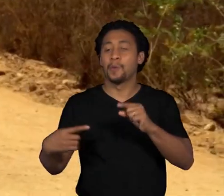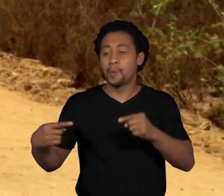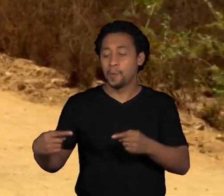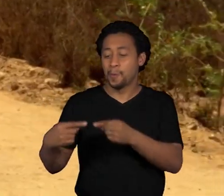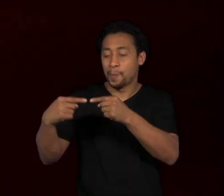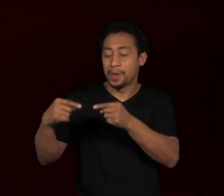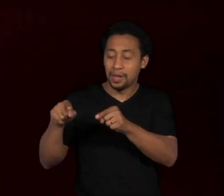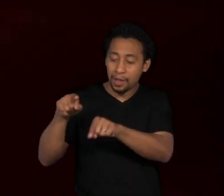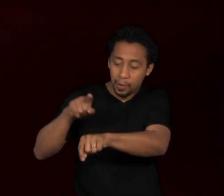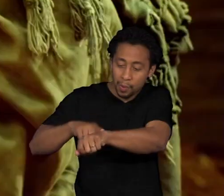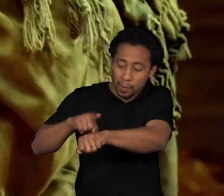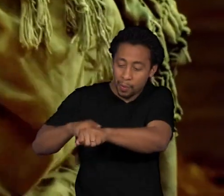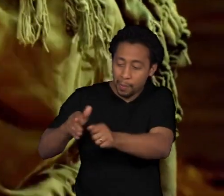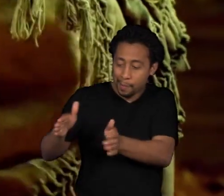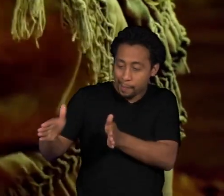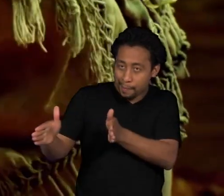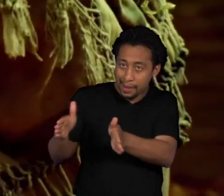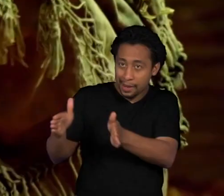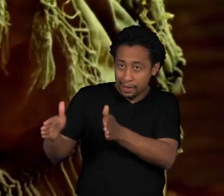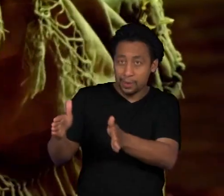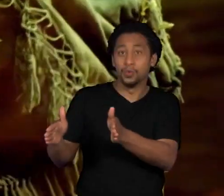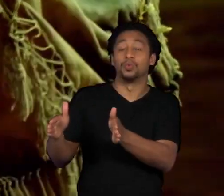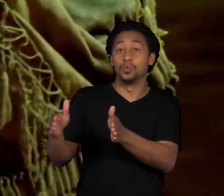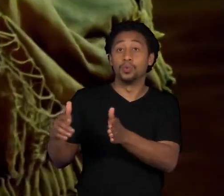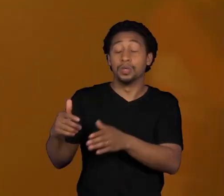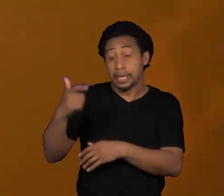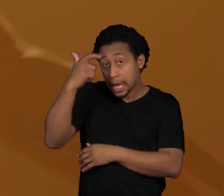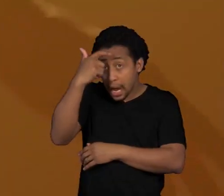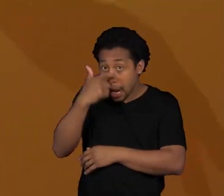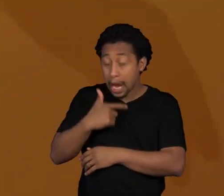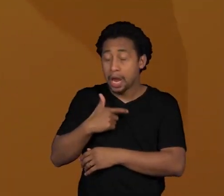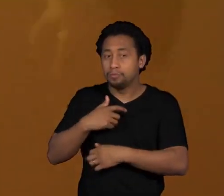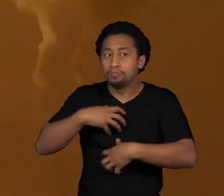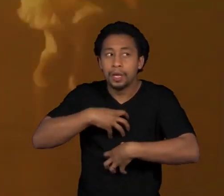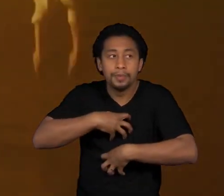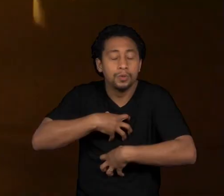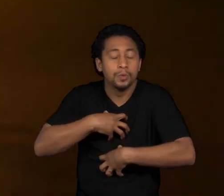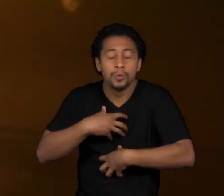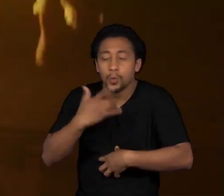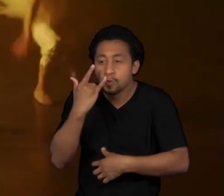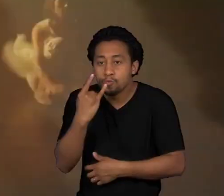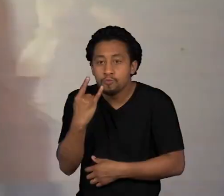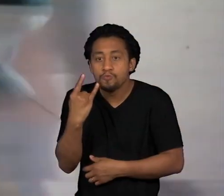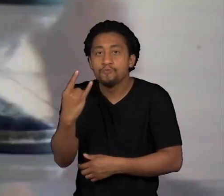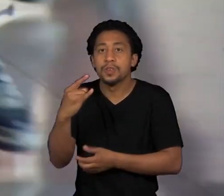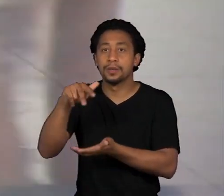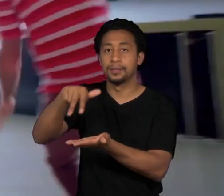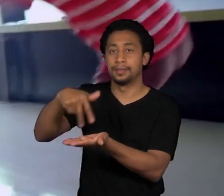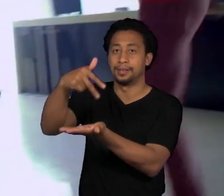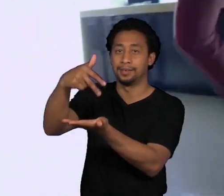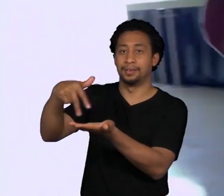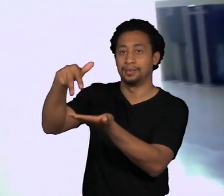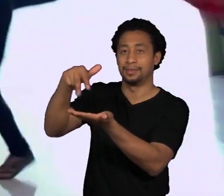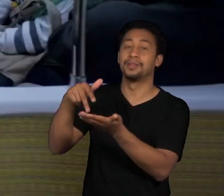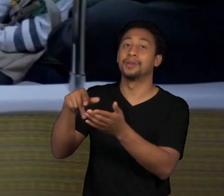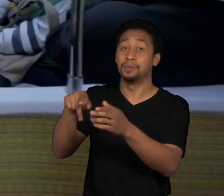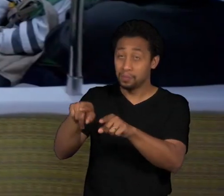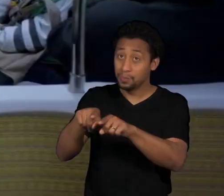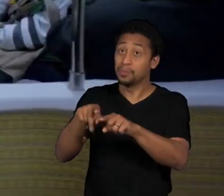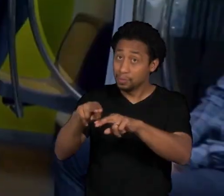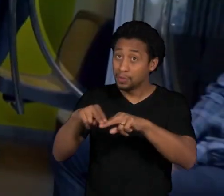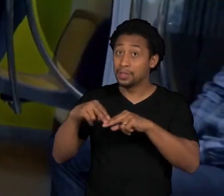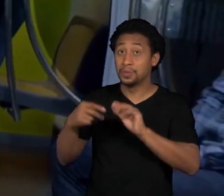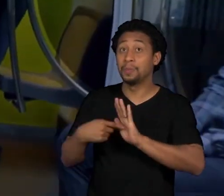quando eu estava muito interessado pela questão da dança Por isso que o filme tem marca a presença de um corpo